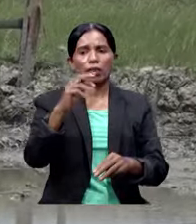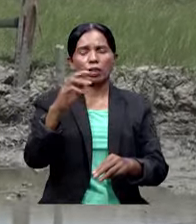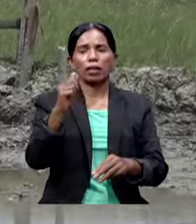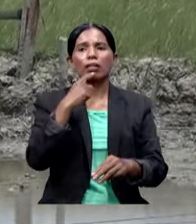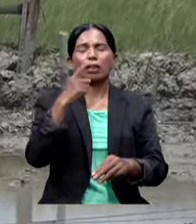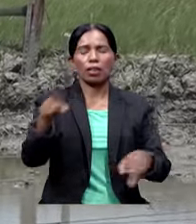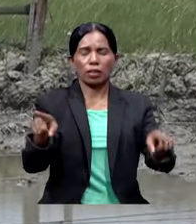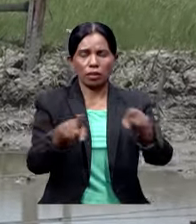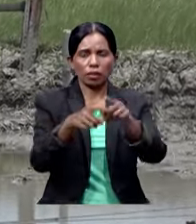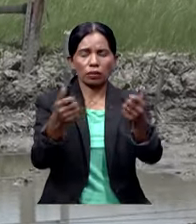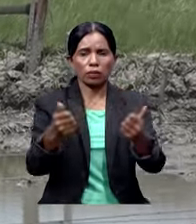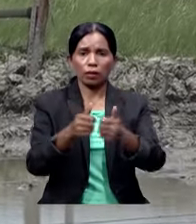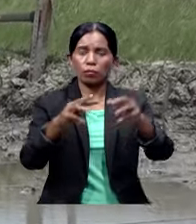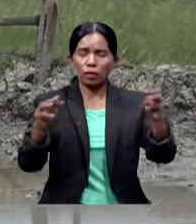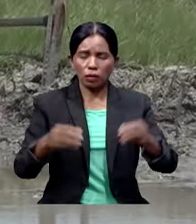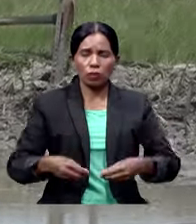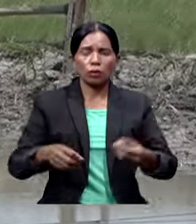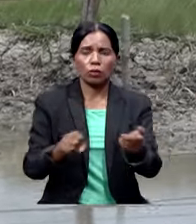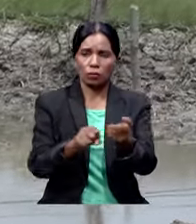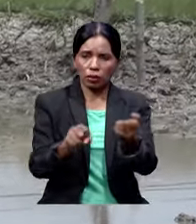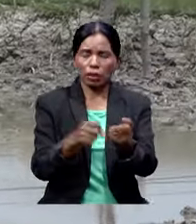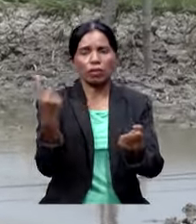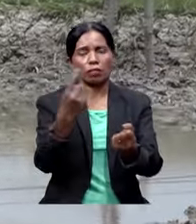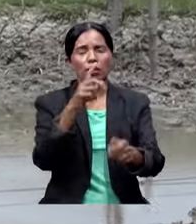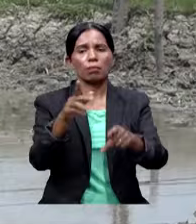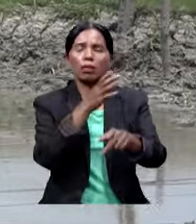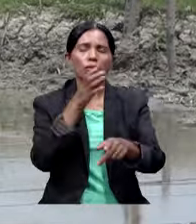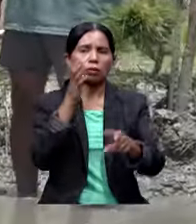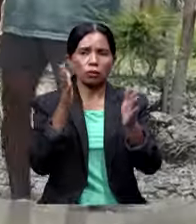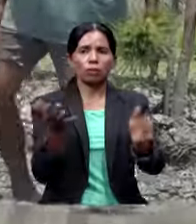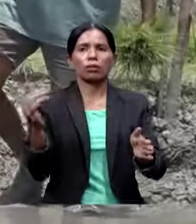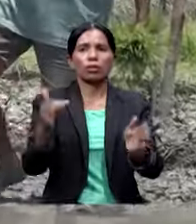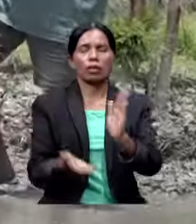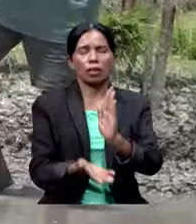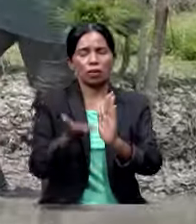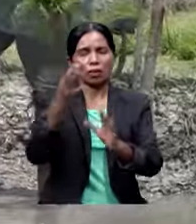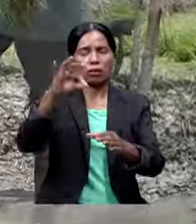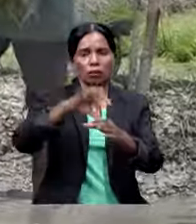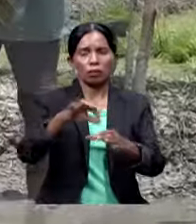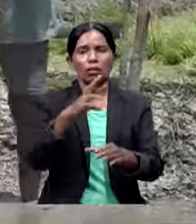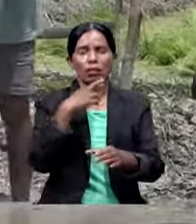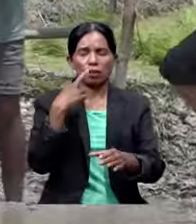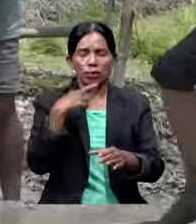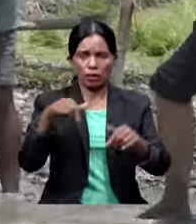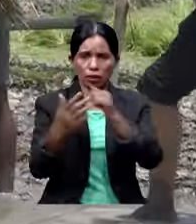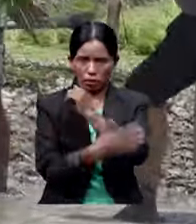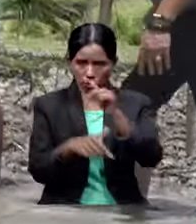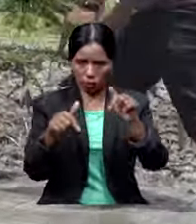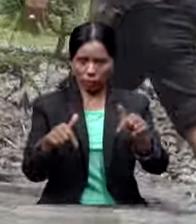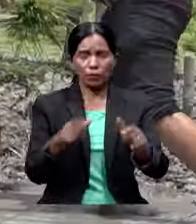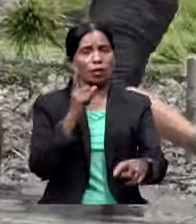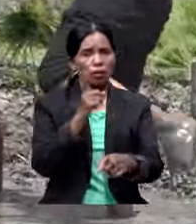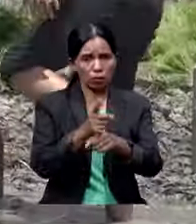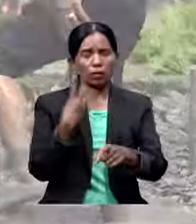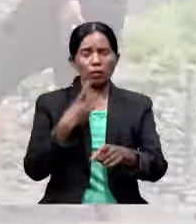nudar autoridade se fu apoio na Fatima povo agricultor sira, nune bela sa produção e harailaran. Claro que tem que fu na